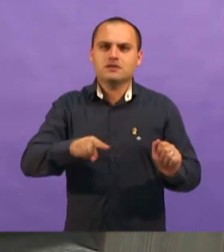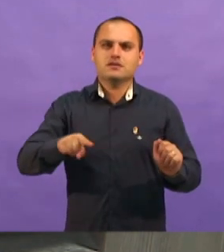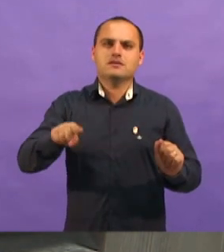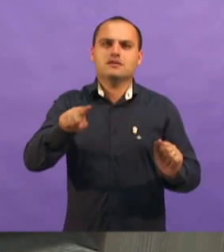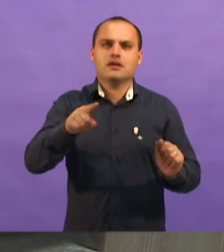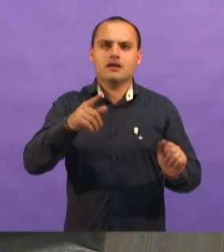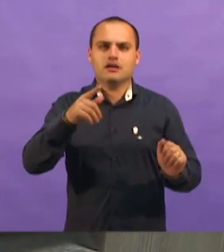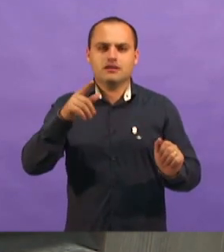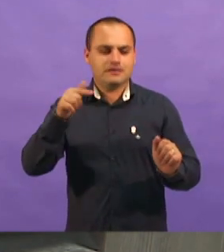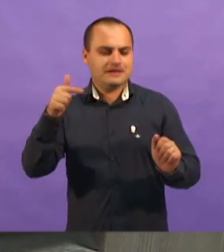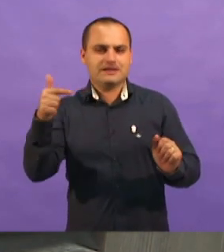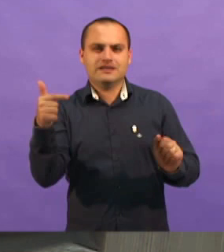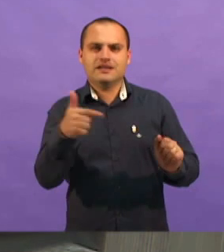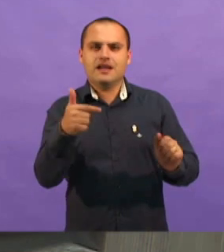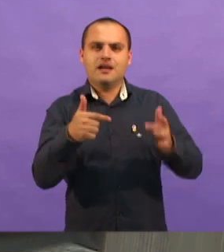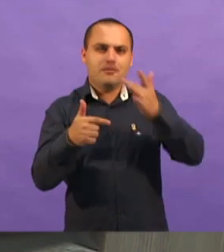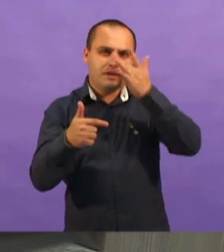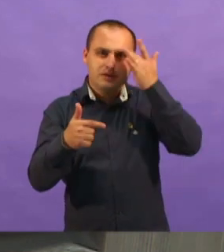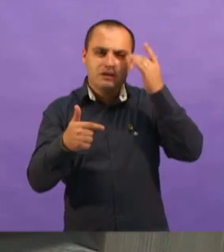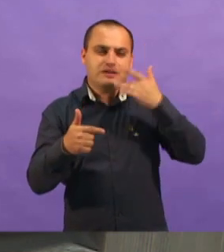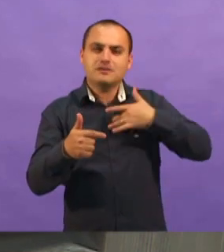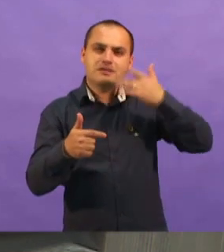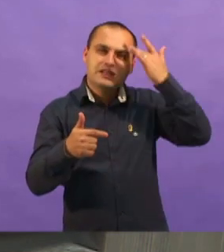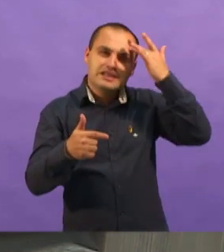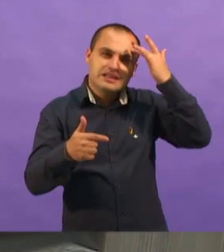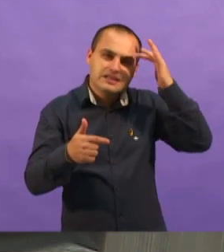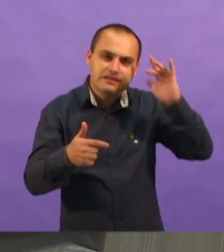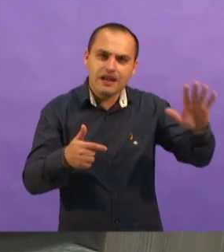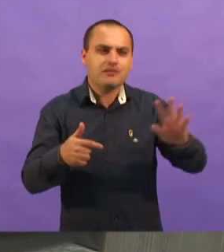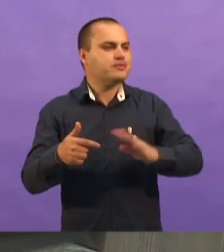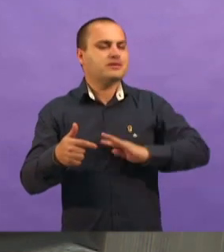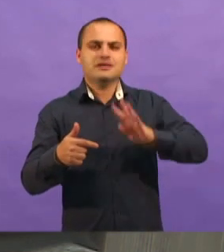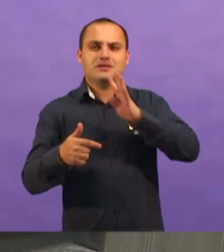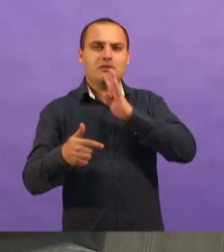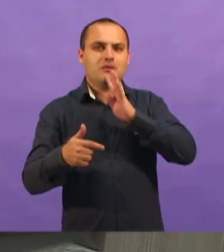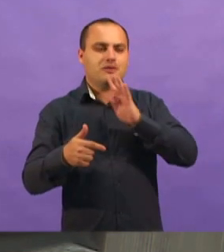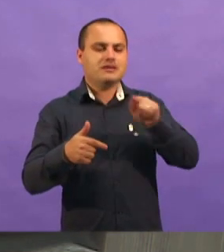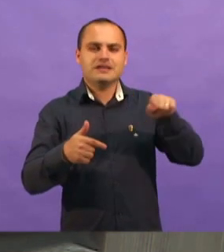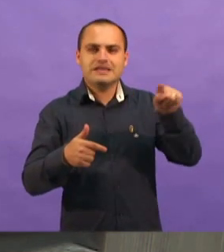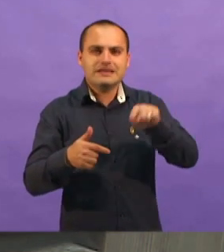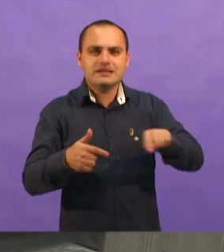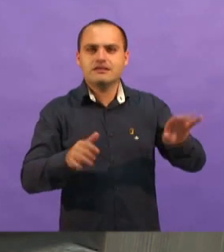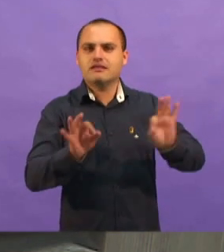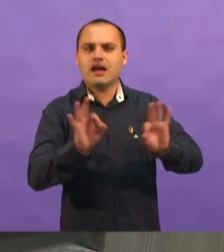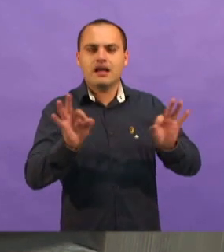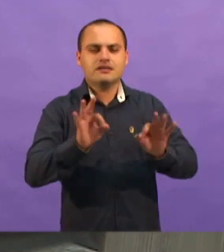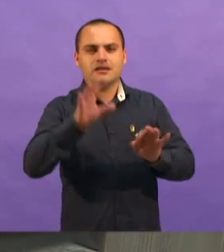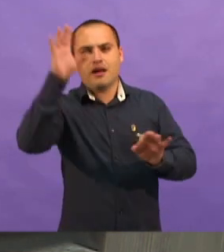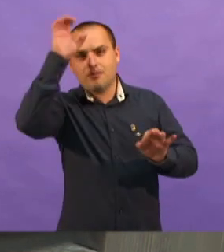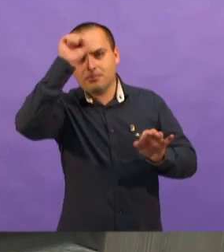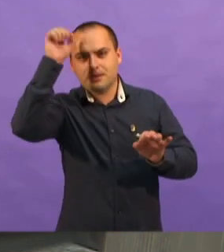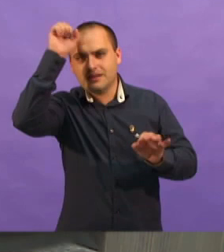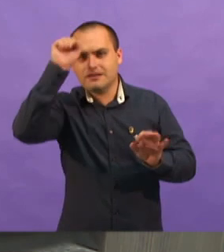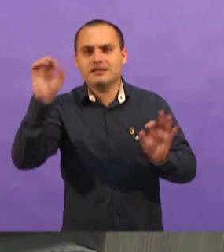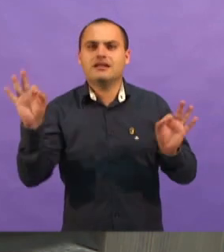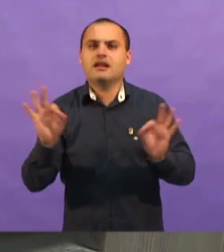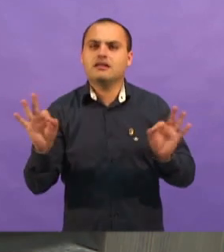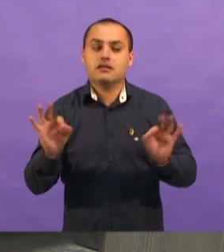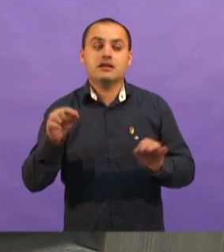em relação a ele, ignorância no fato de ignorar mesmo, de não conhecer, não querer aprender, dentro do processo todo